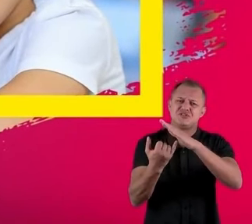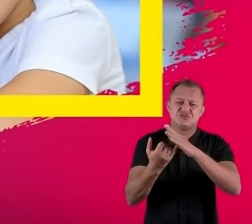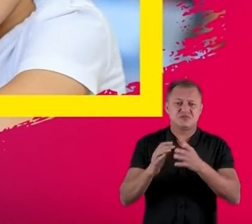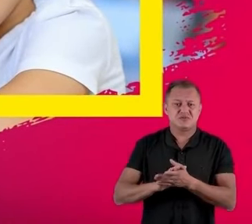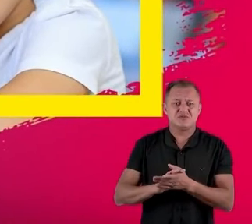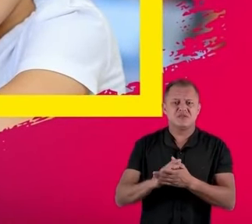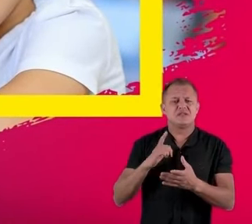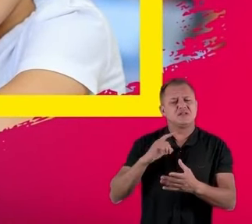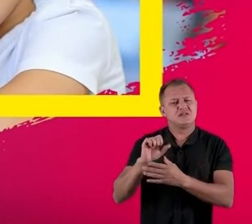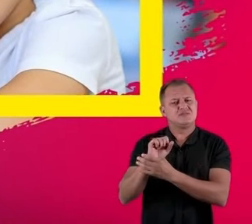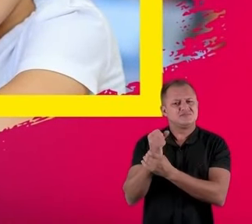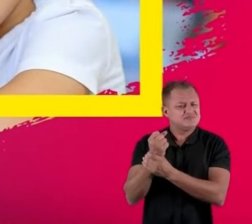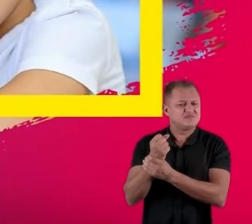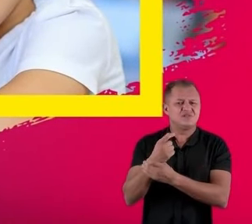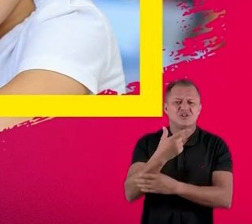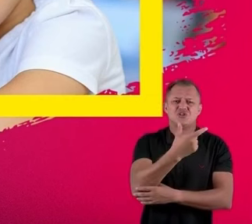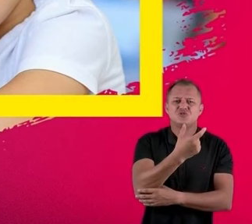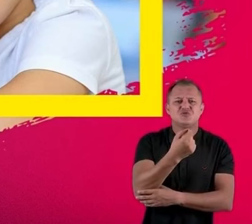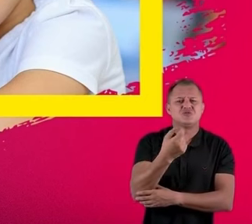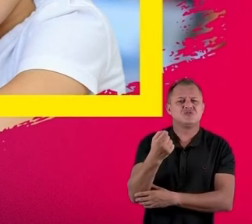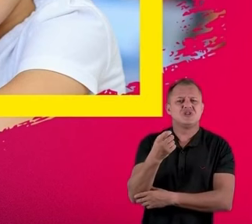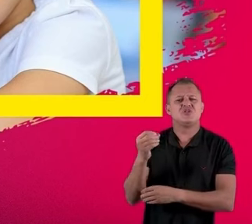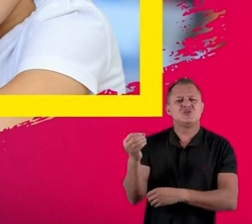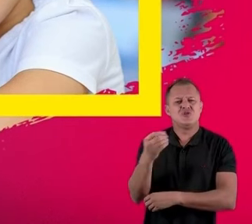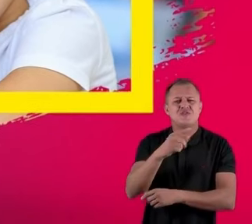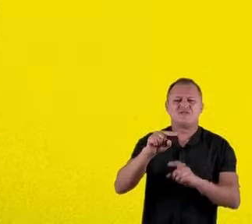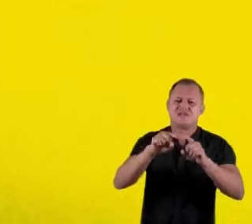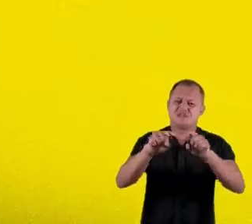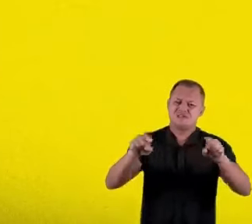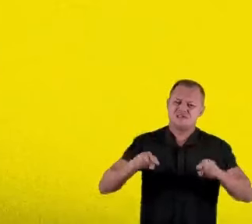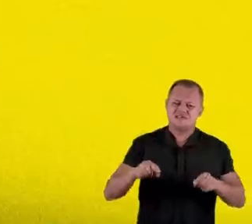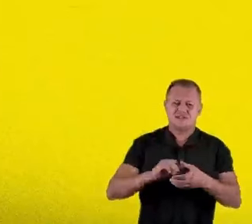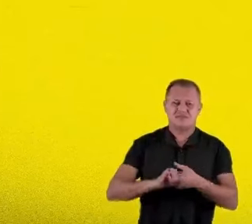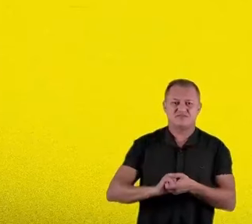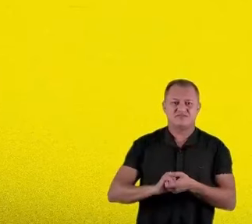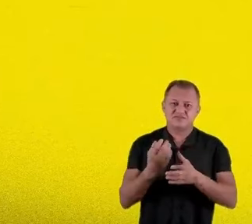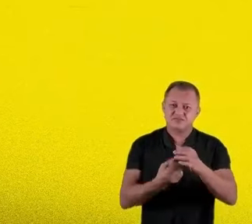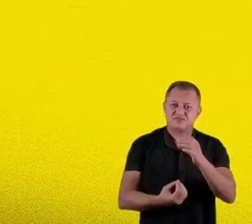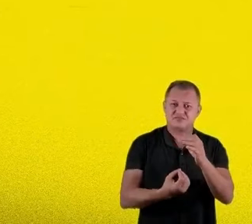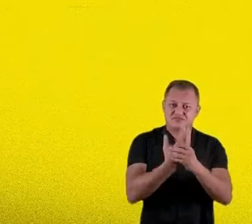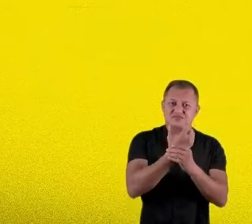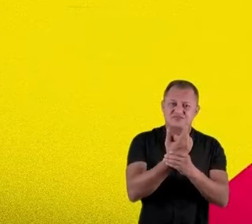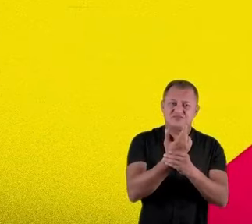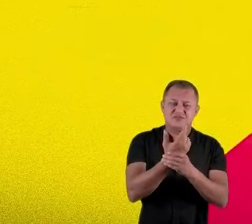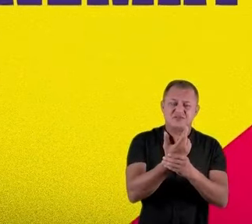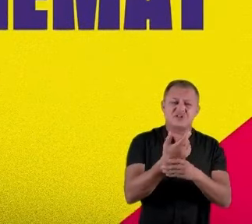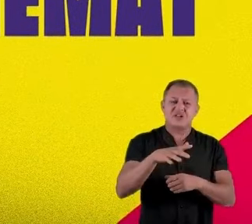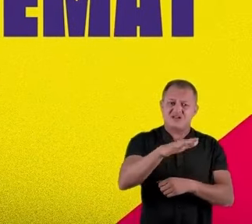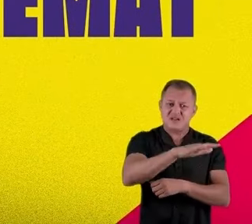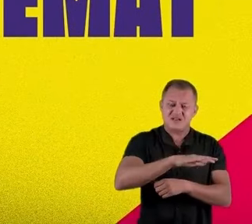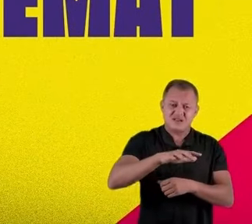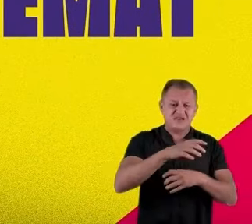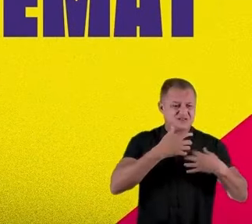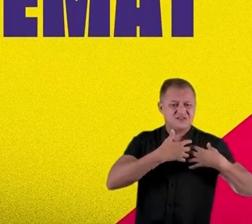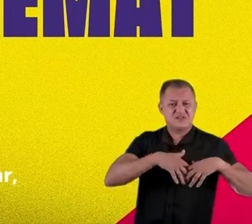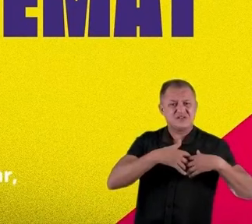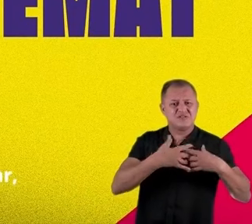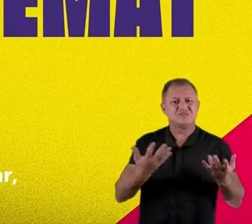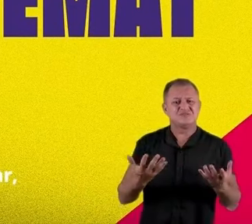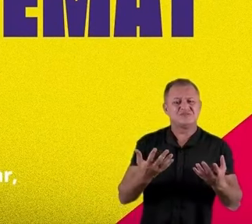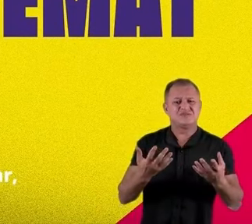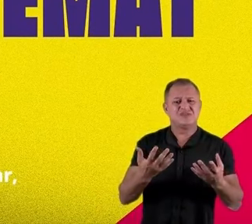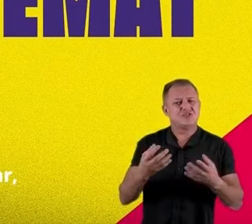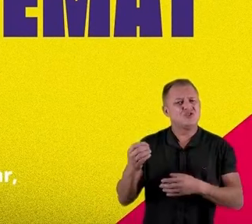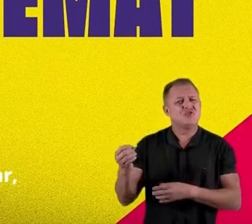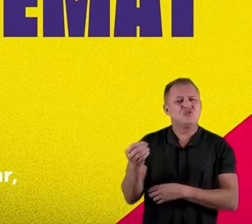entidades, garantindo de imediato 200 novas salas. A criação de um campus novo do IFMT, de